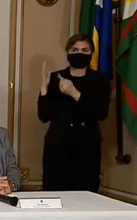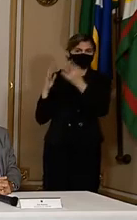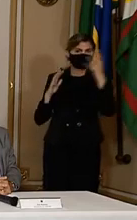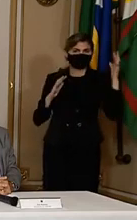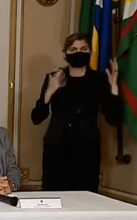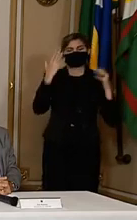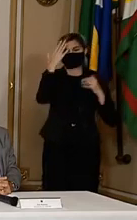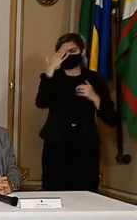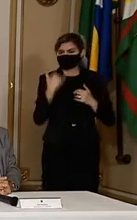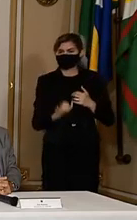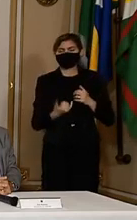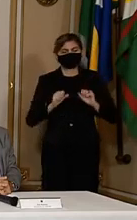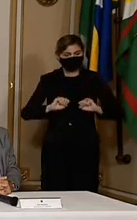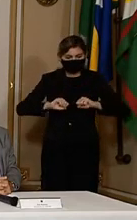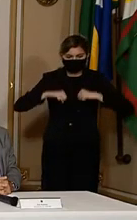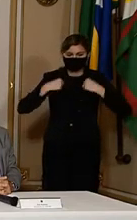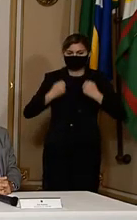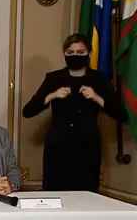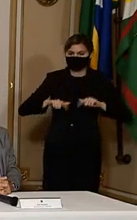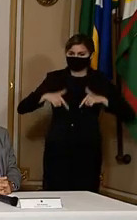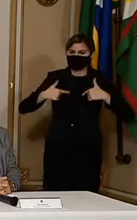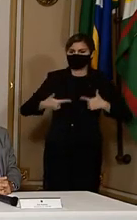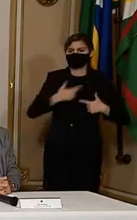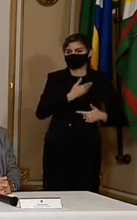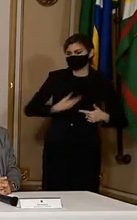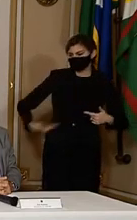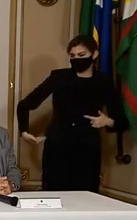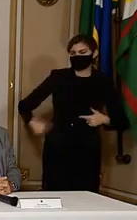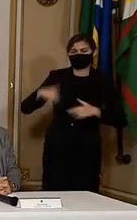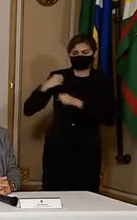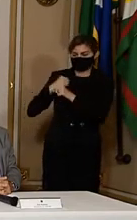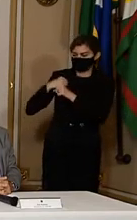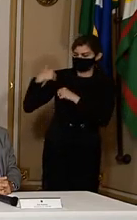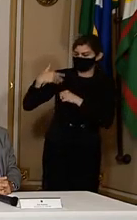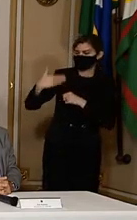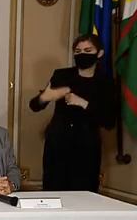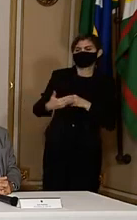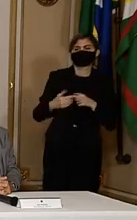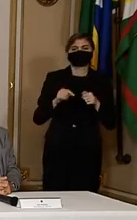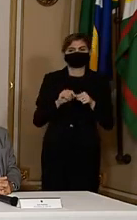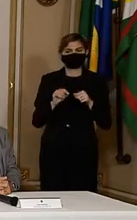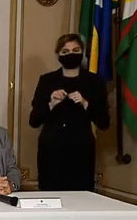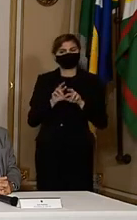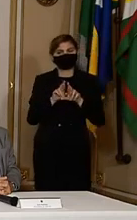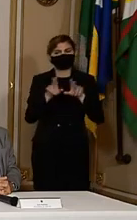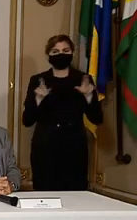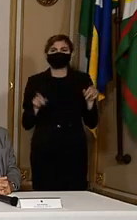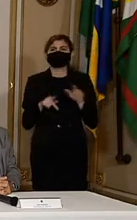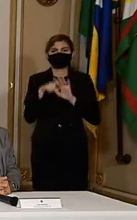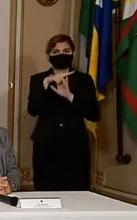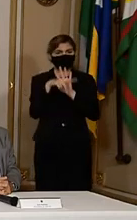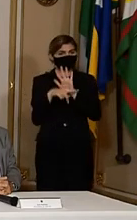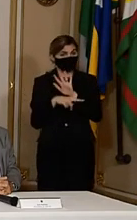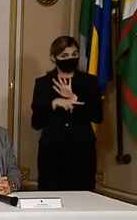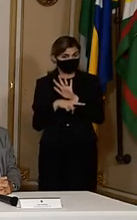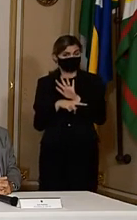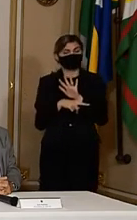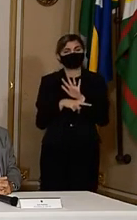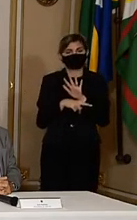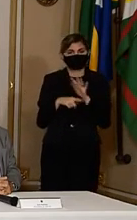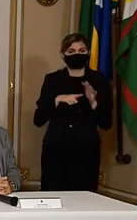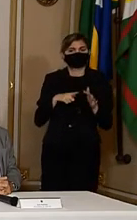Todos nós sabemos do esforço que o governo tem feito nos últimos anos através de vários programas